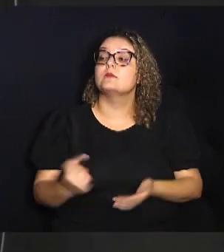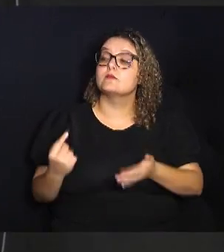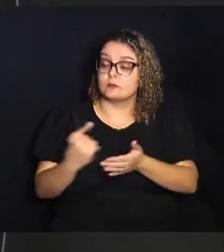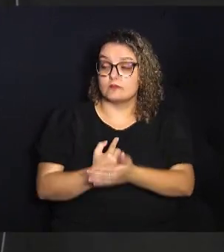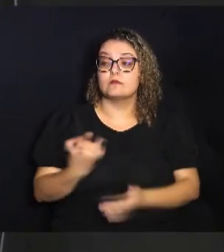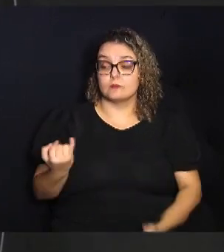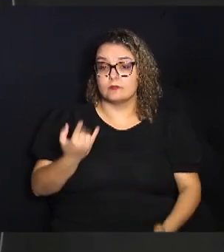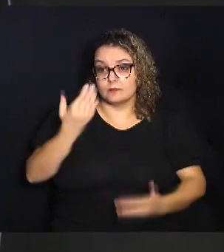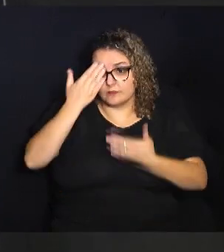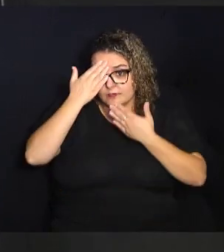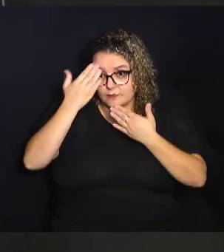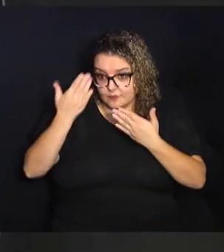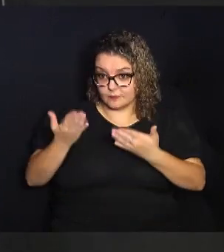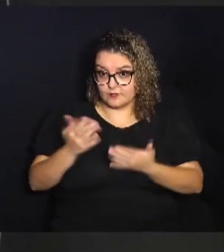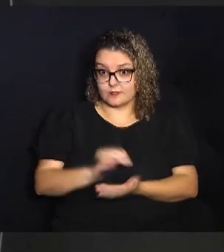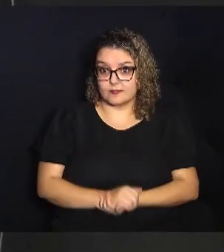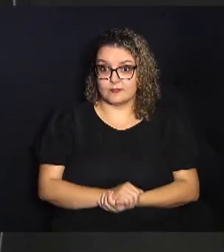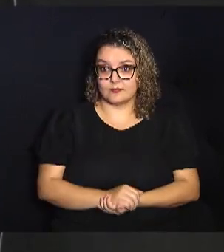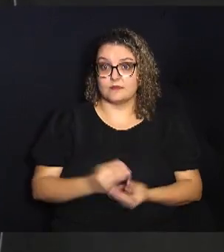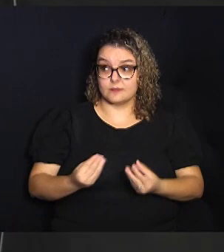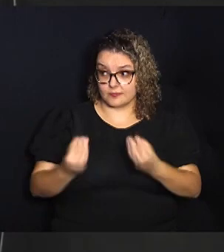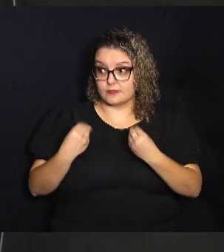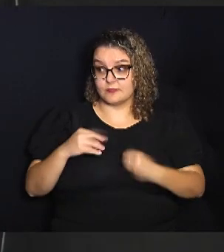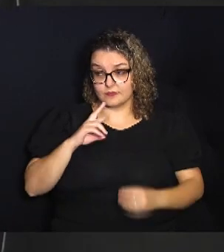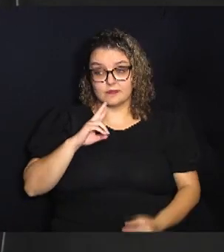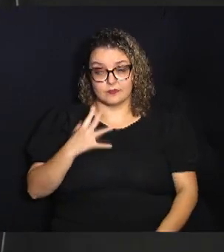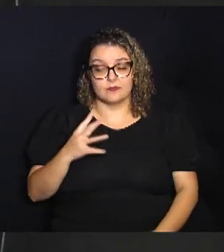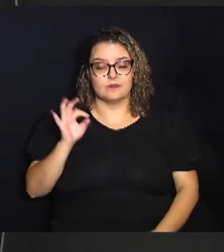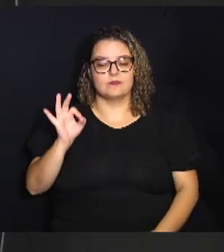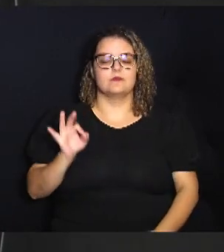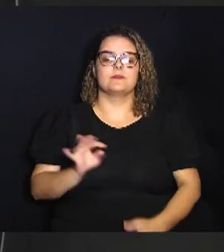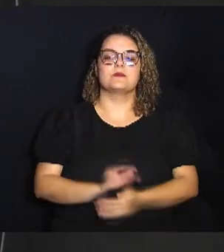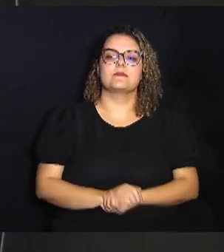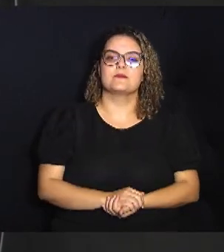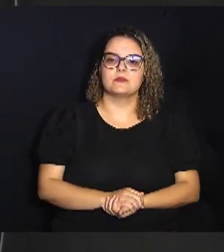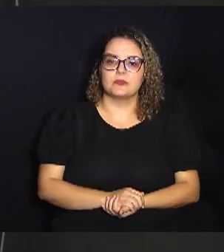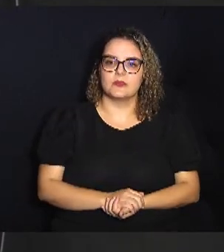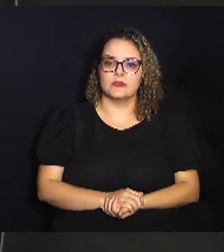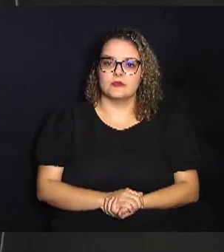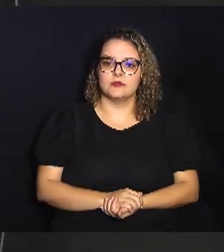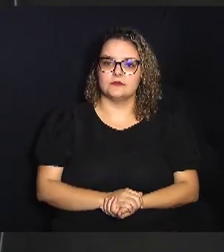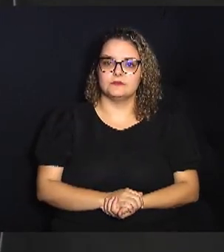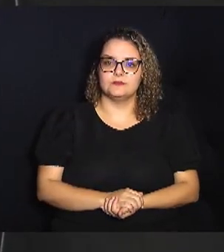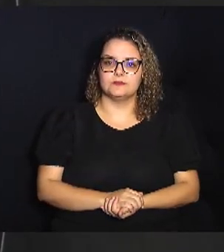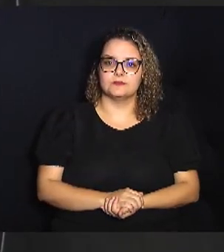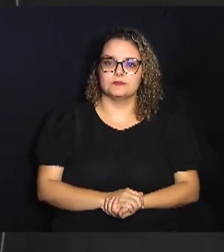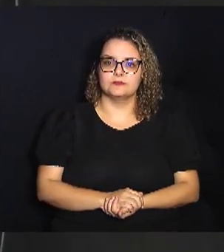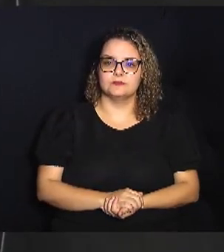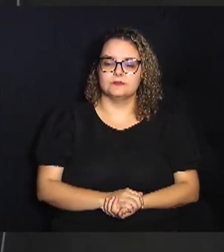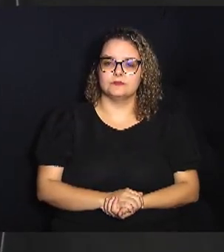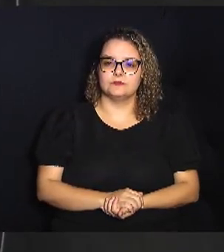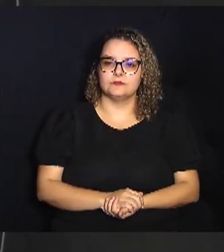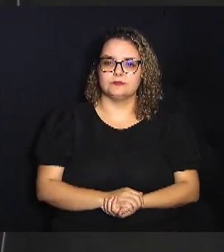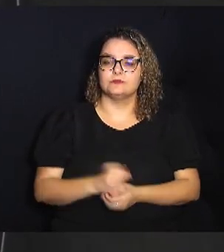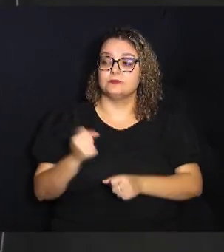que eu agradeço você de me dar a chance de responder. Num ano, nós tivemos